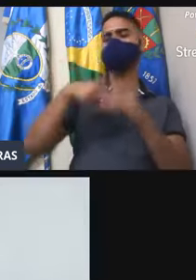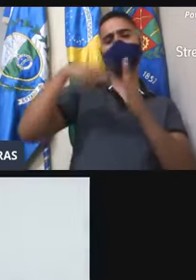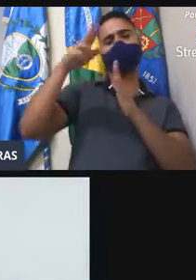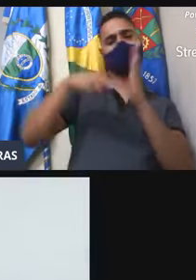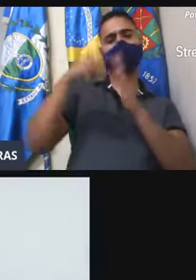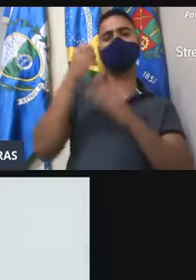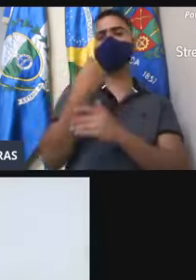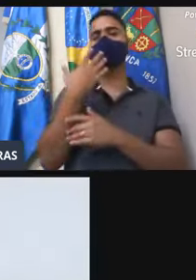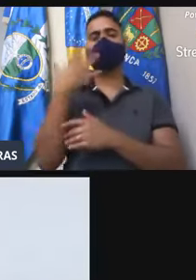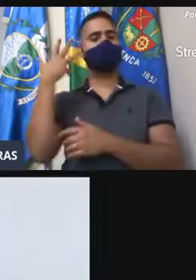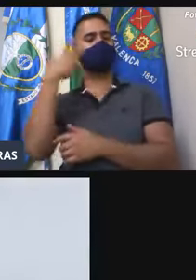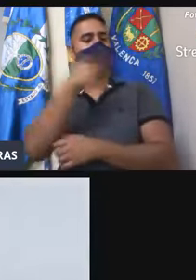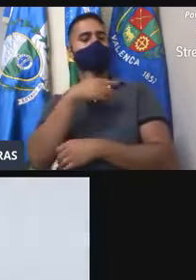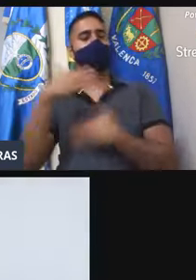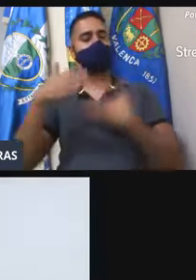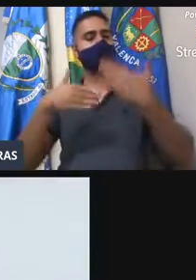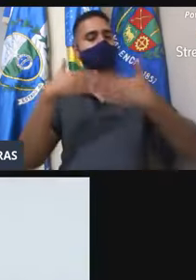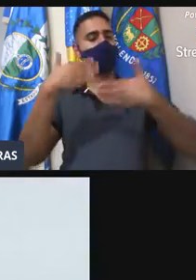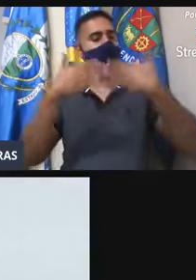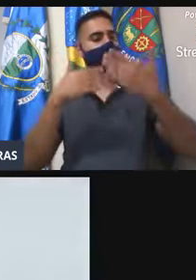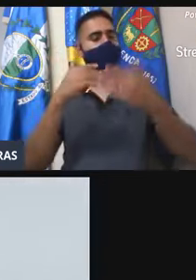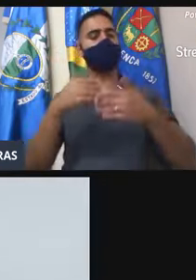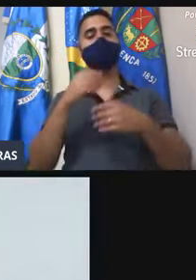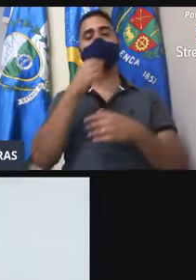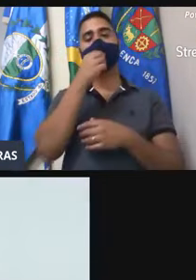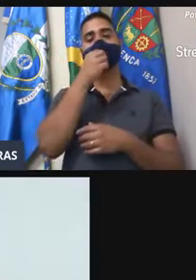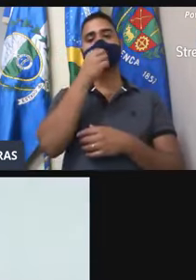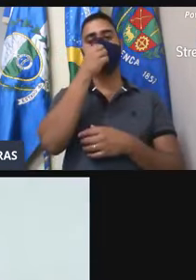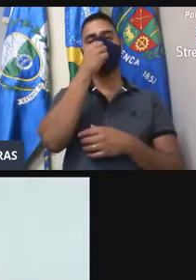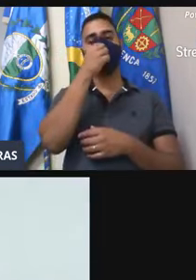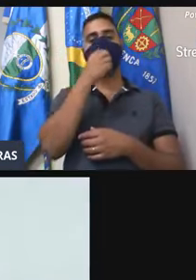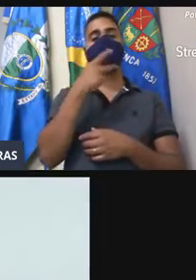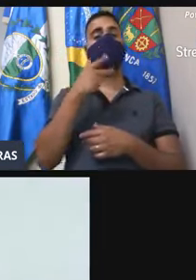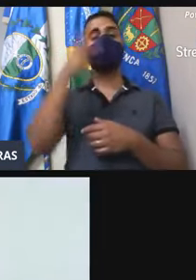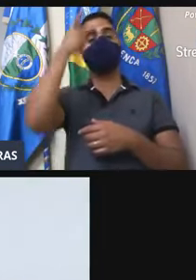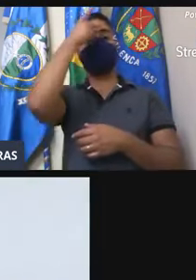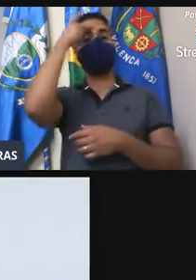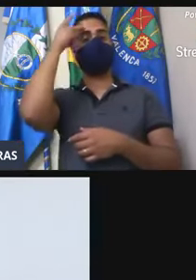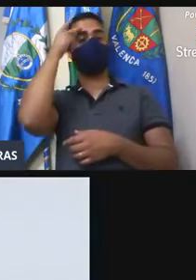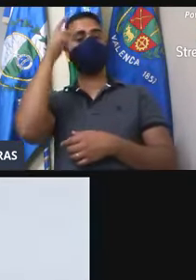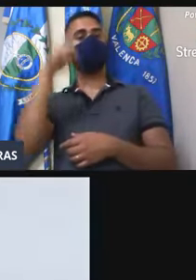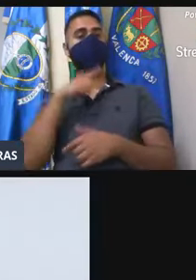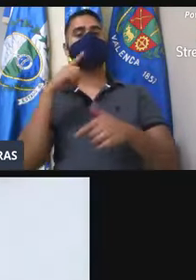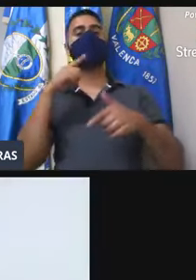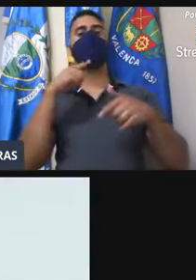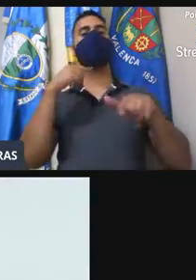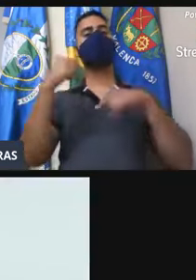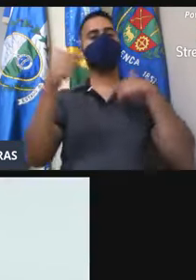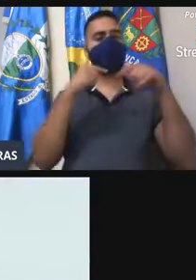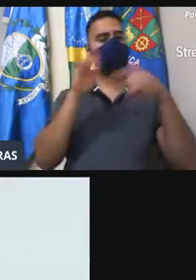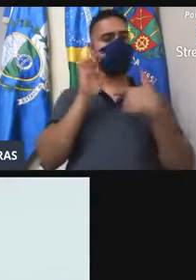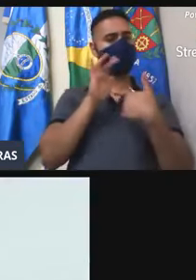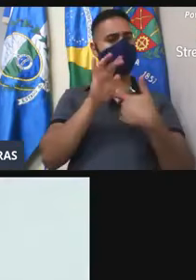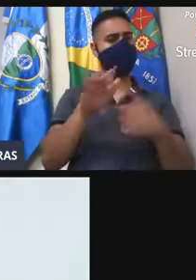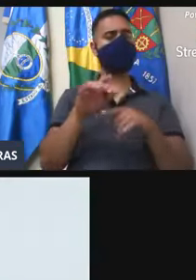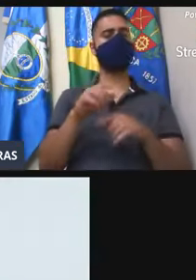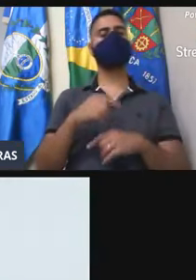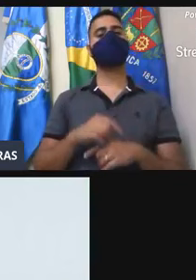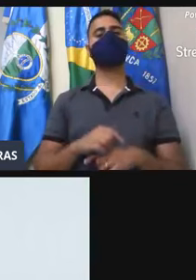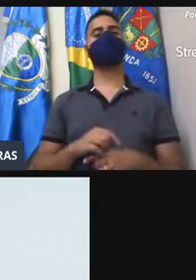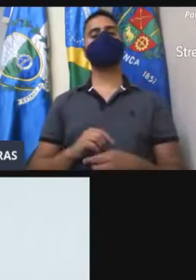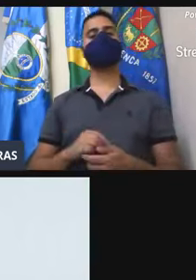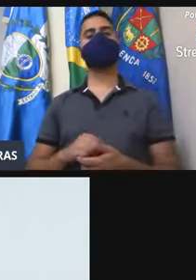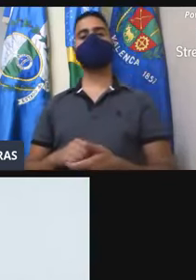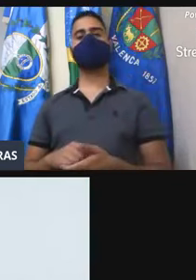pintadinha. E a gente vai avançando no bairro, falando para as pessoas que têm um serviço lá prestado com o nosso auxílio.